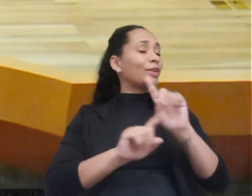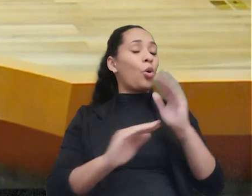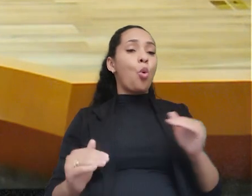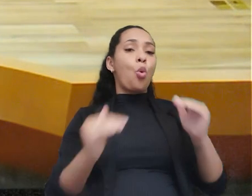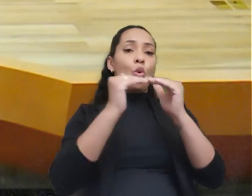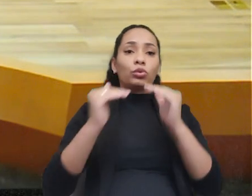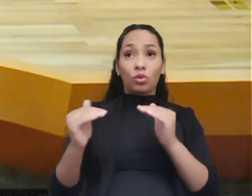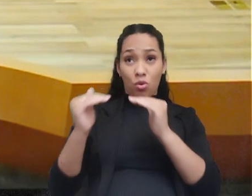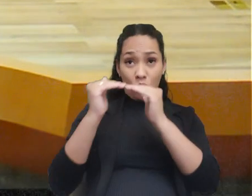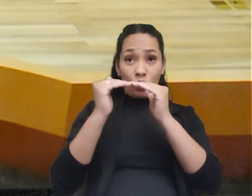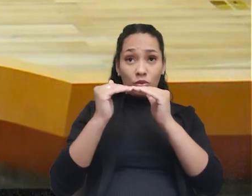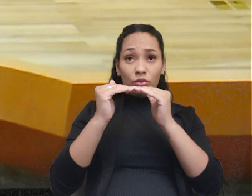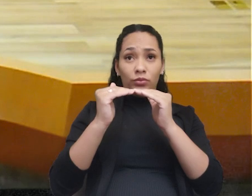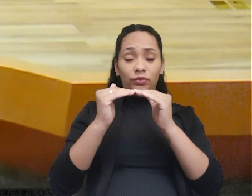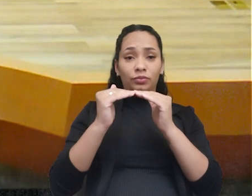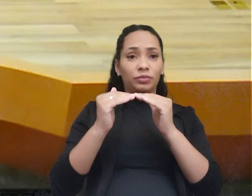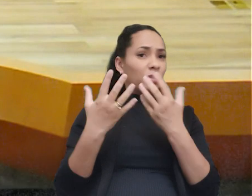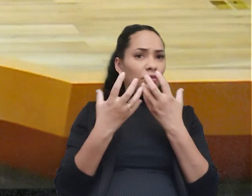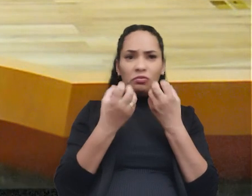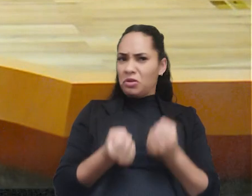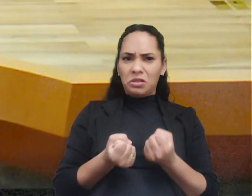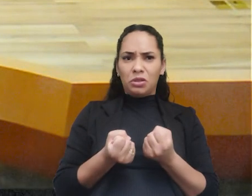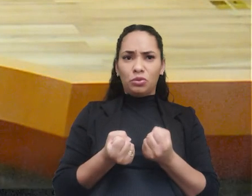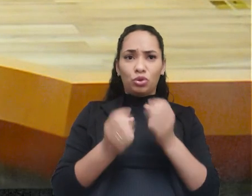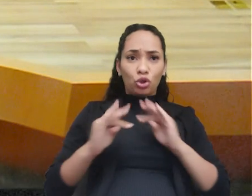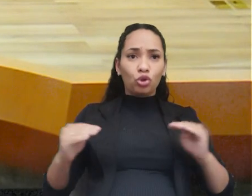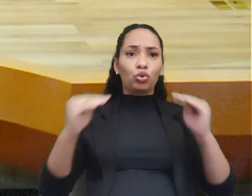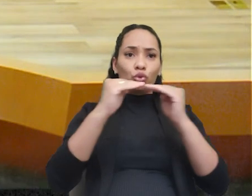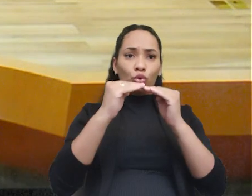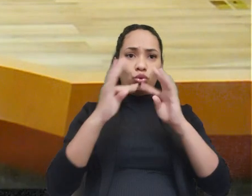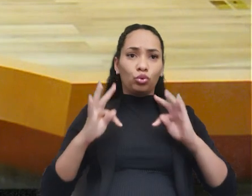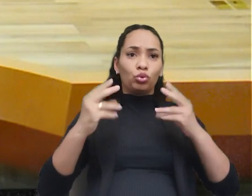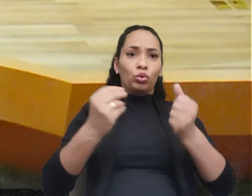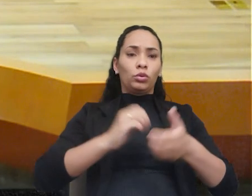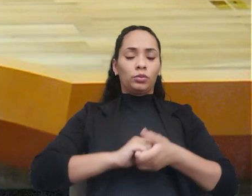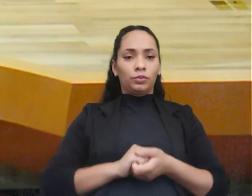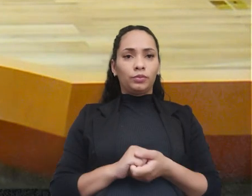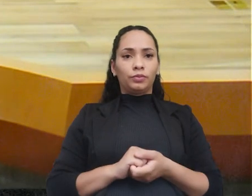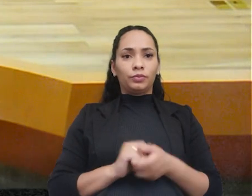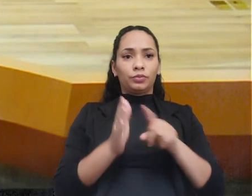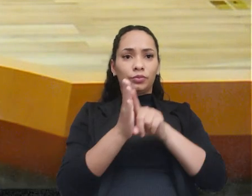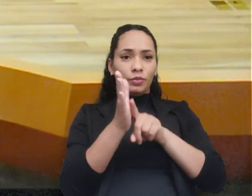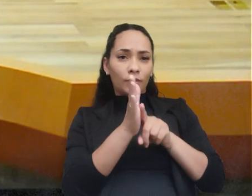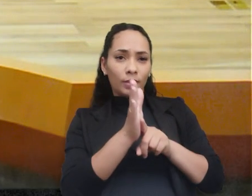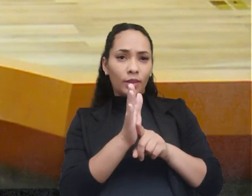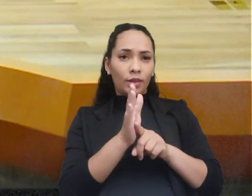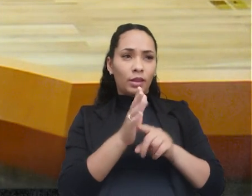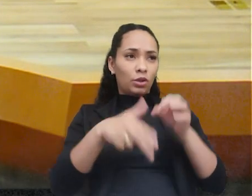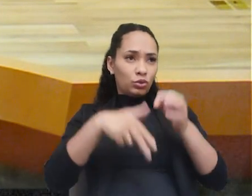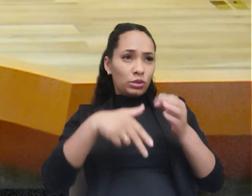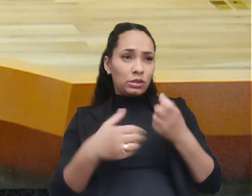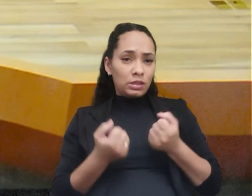De acordo. De acordo. Embargos rejeitados, unânime. Eu consulto os eminentes pares se